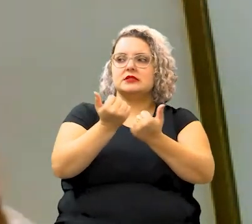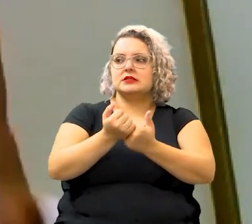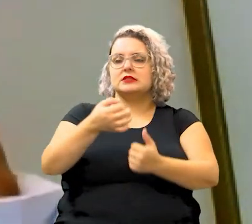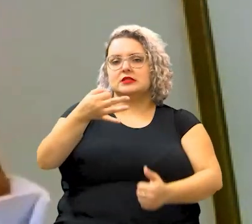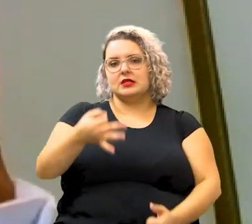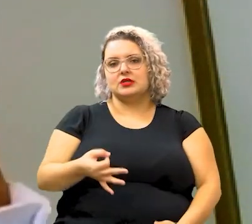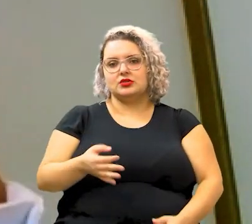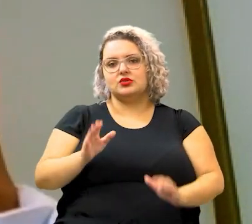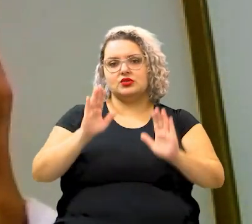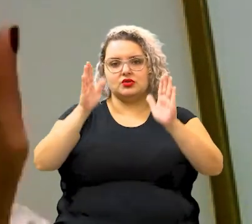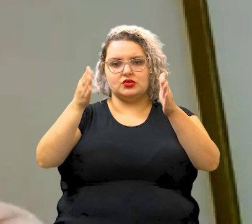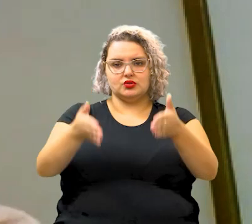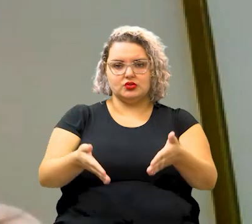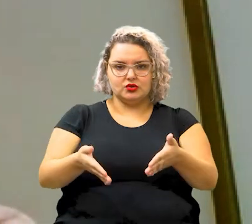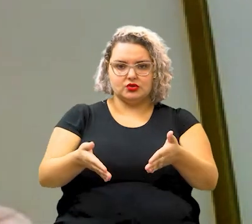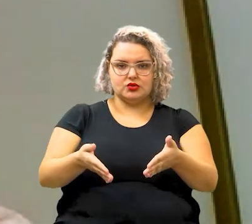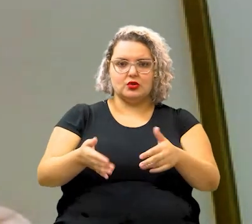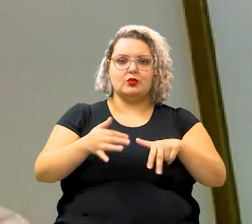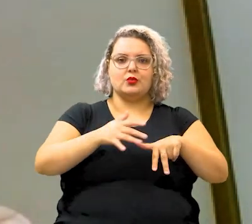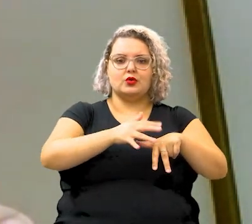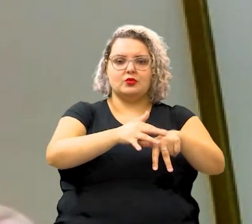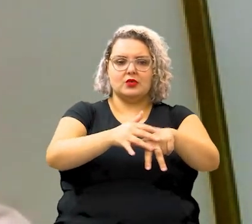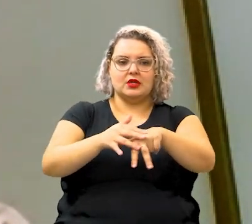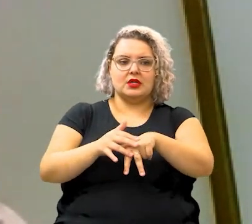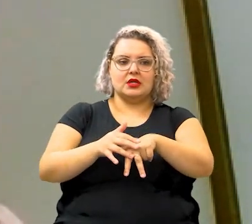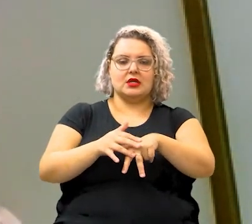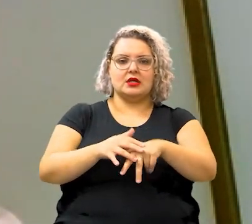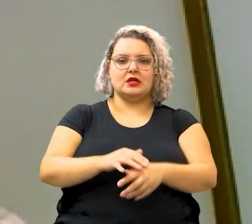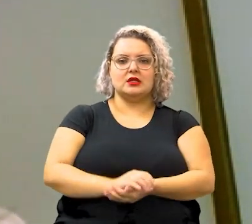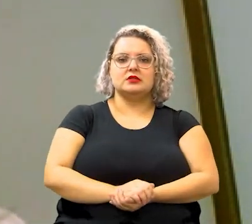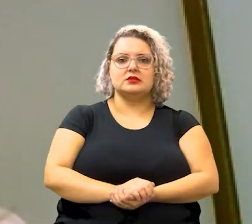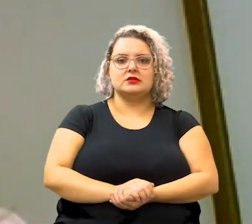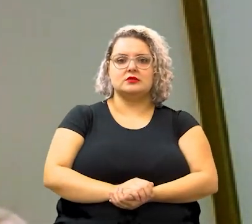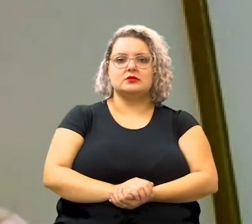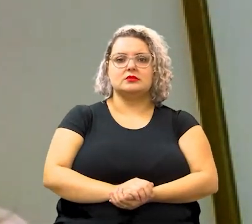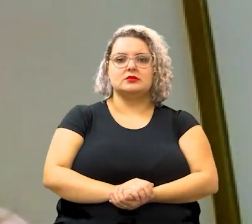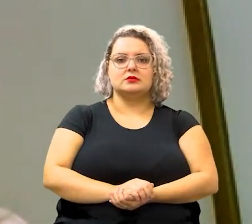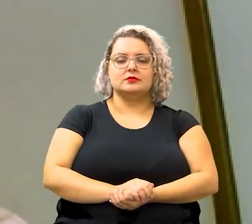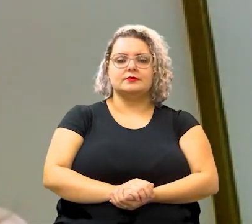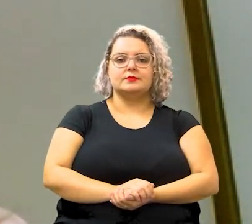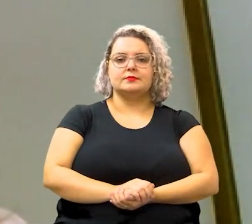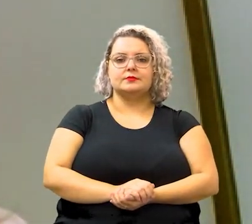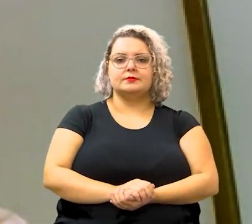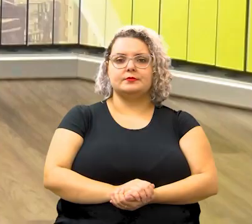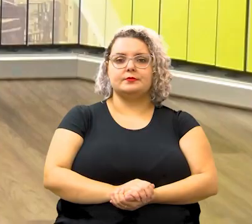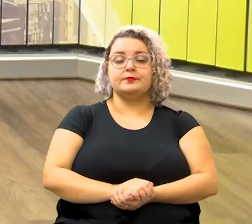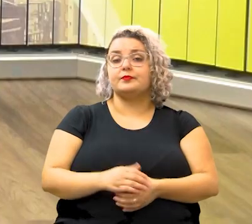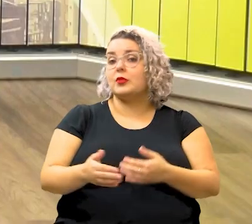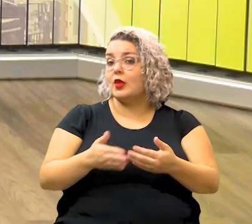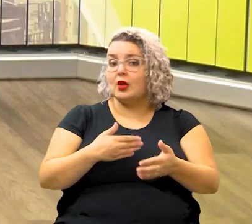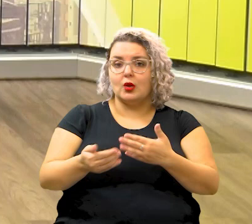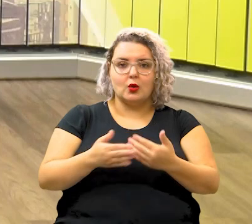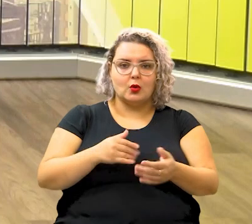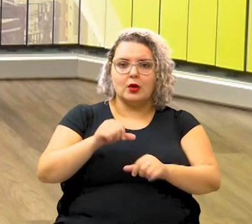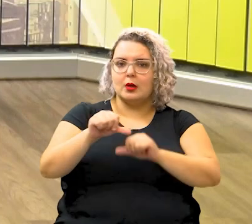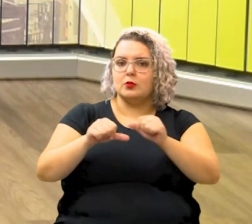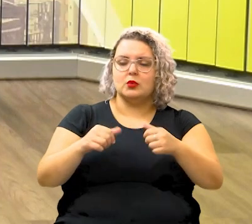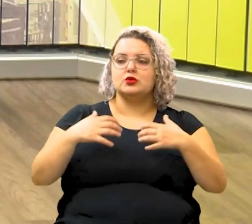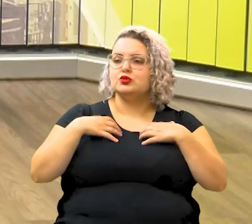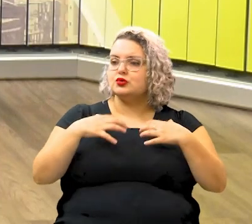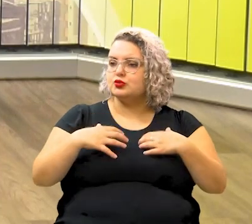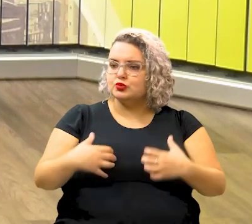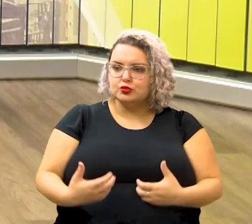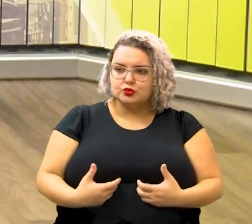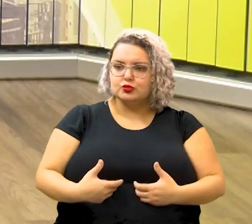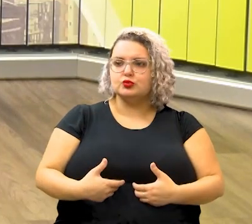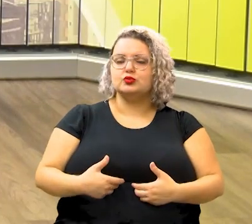reposição direcionada para o paciente, para aquele valor de deficiência que ele está. E qualquer mudança, né, no